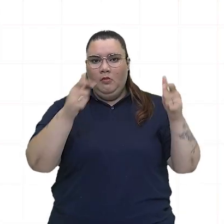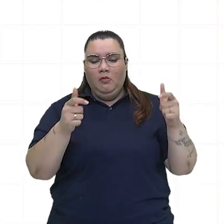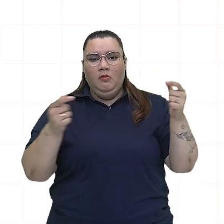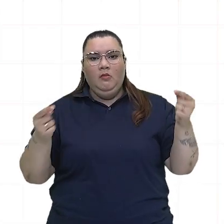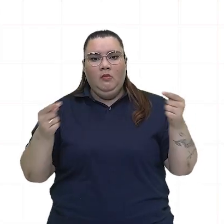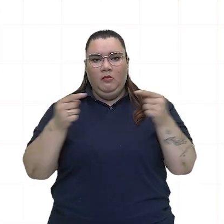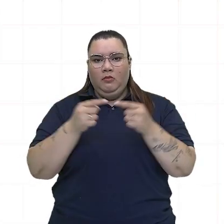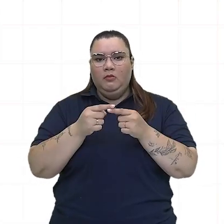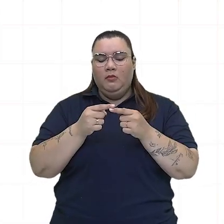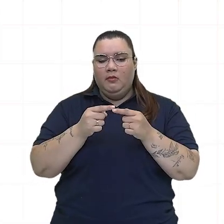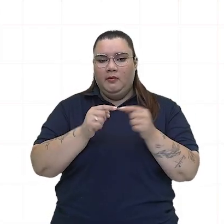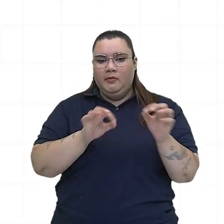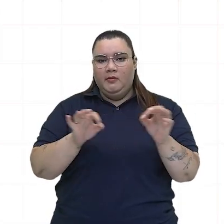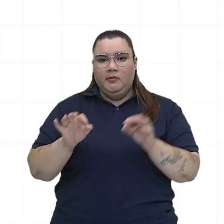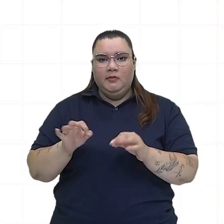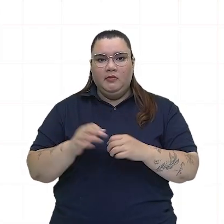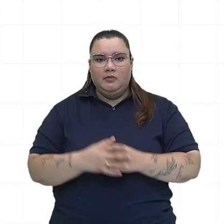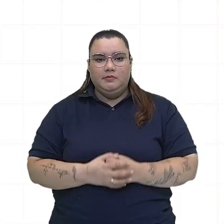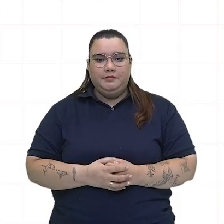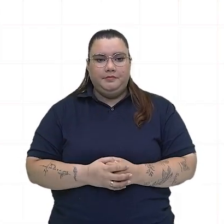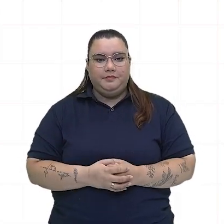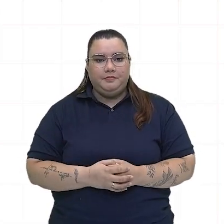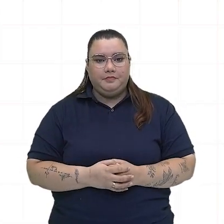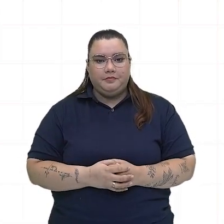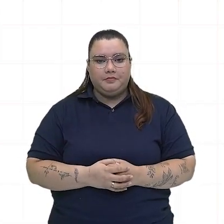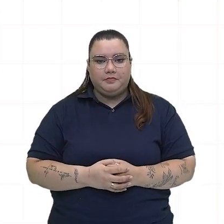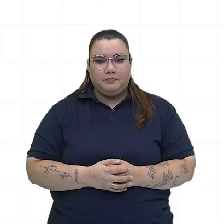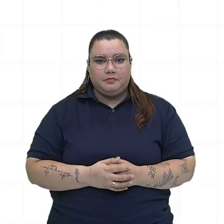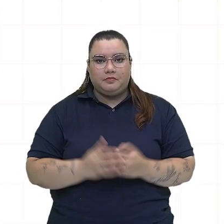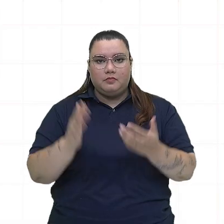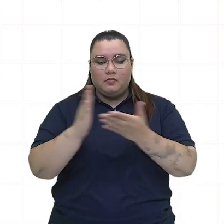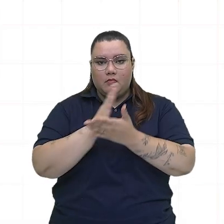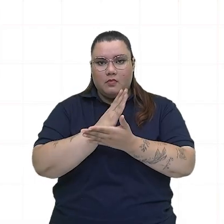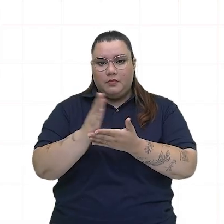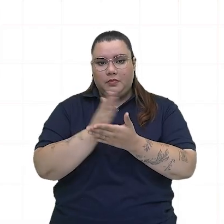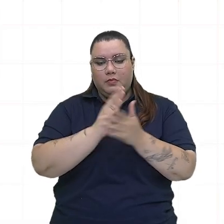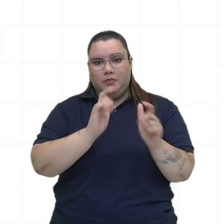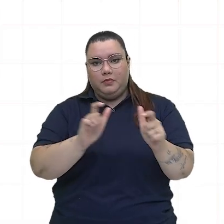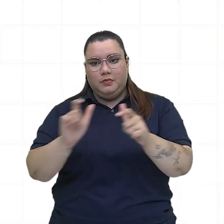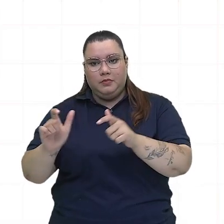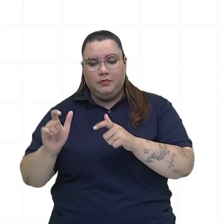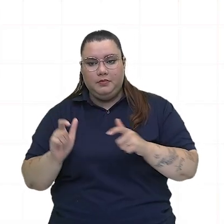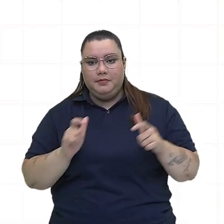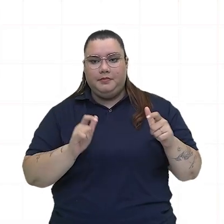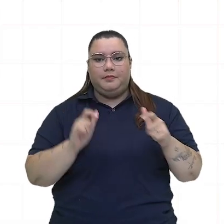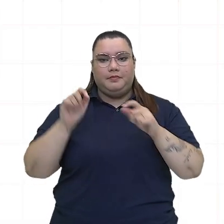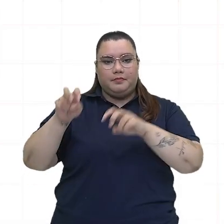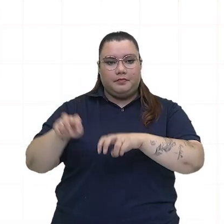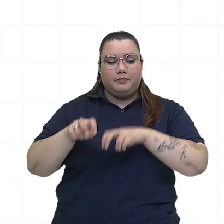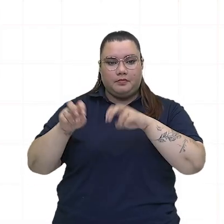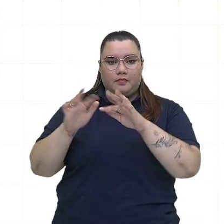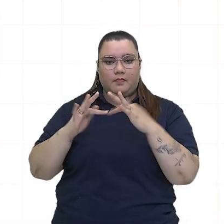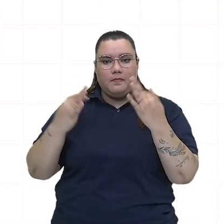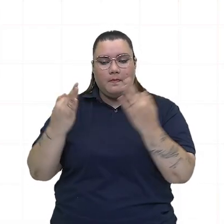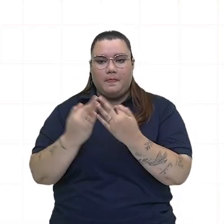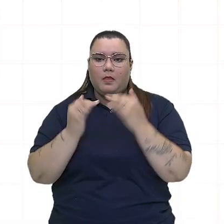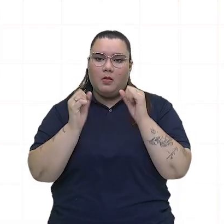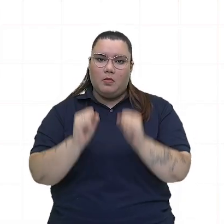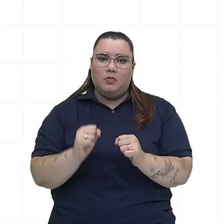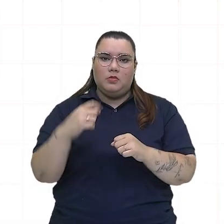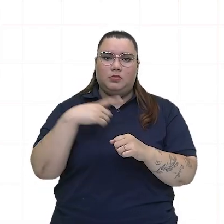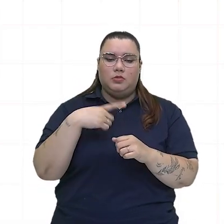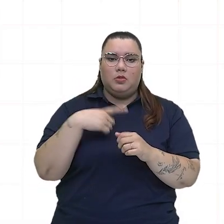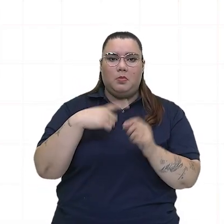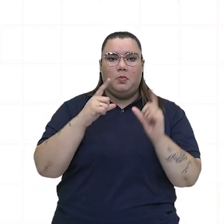faz parte do núcleo familiar. Em alguns estabelecimentos de agricultura familiar, pode sim existir